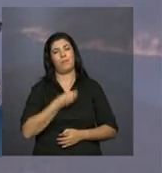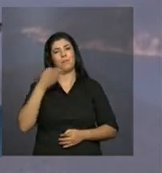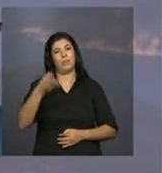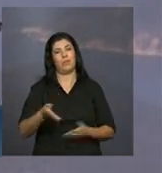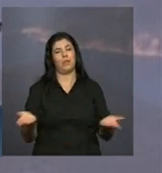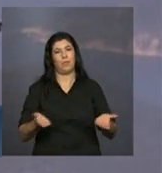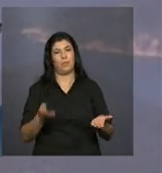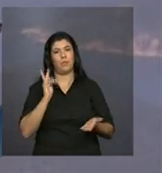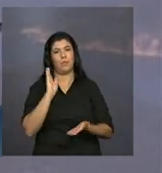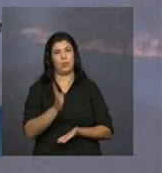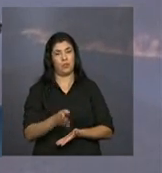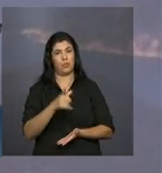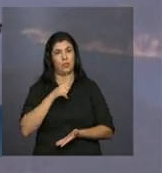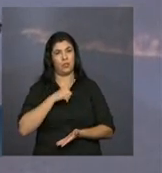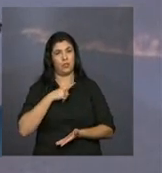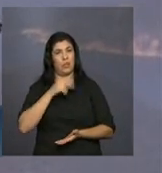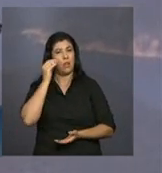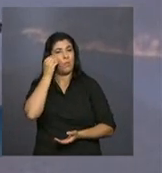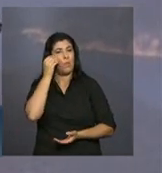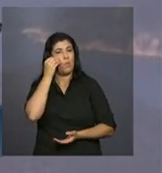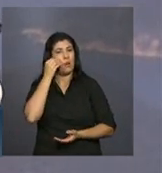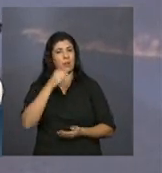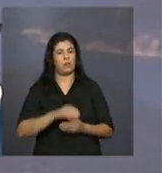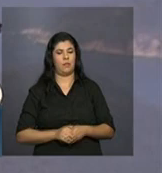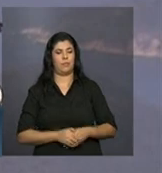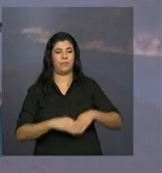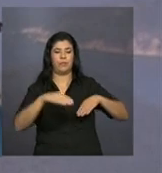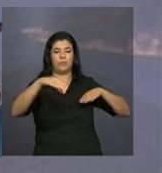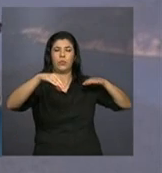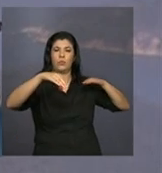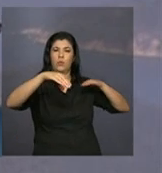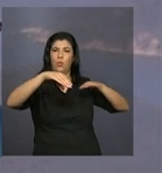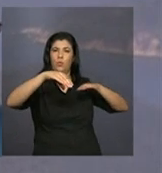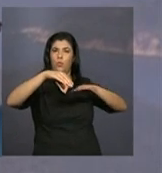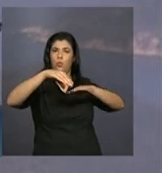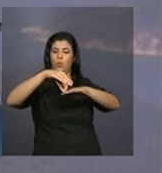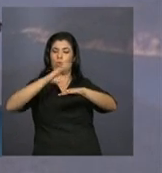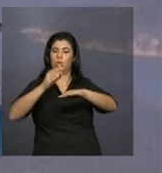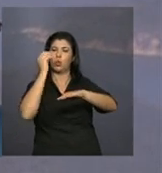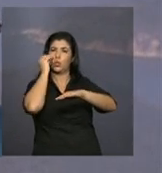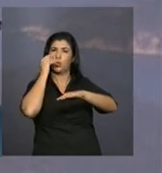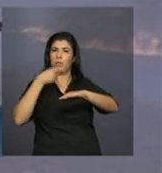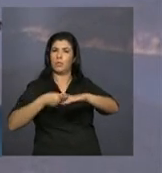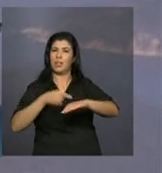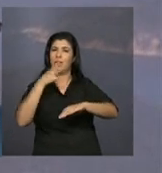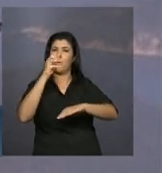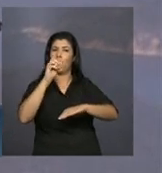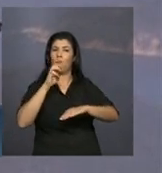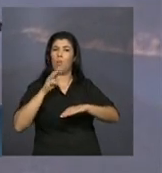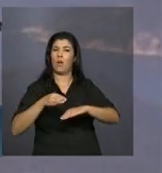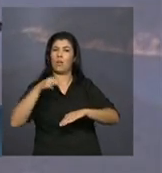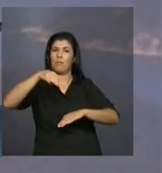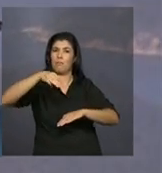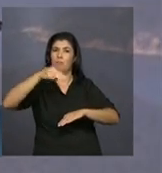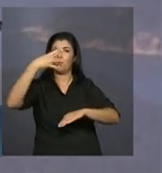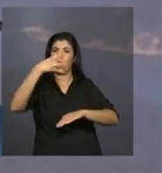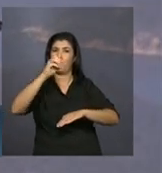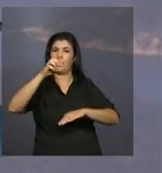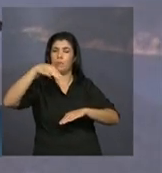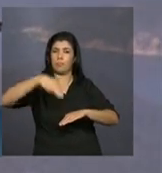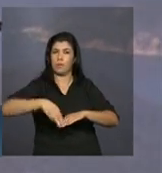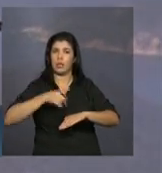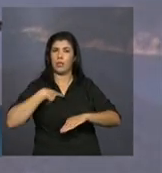Eu fiz a travessia do túnel, um túnel que tem 40 metros, que preserva todos